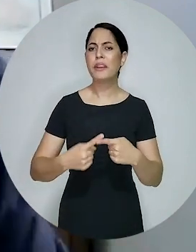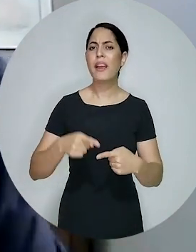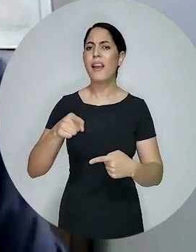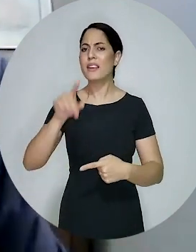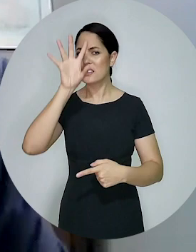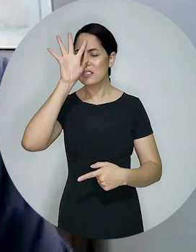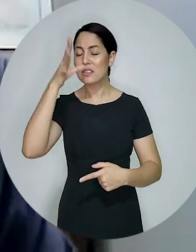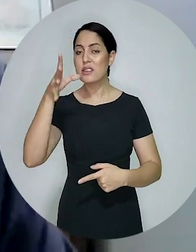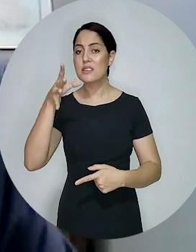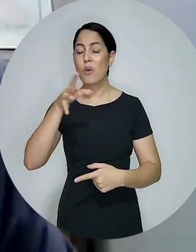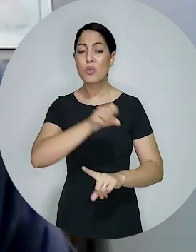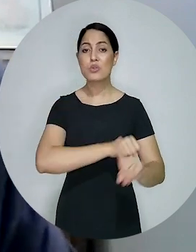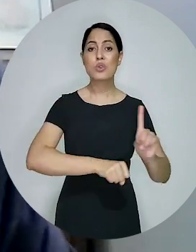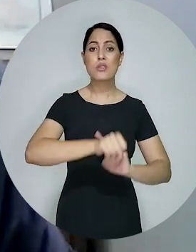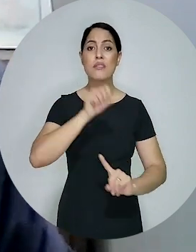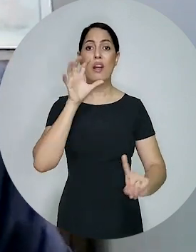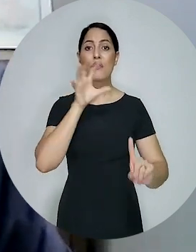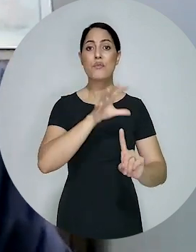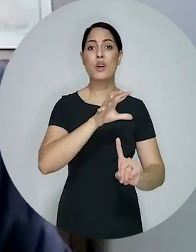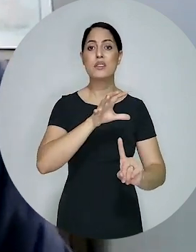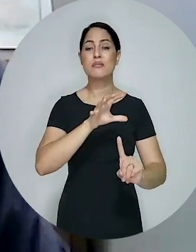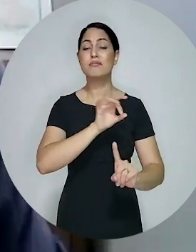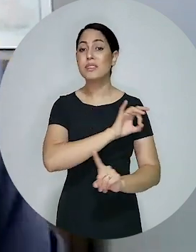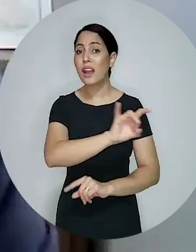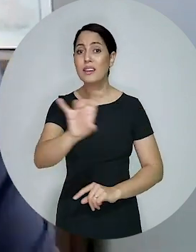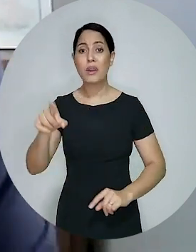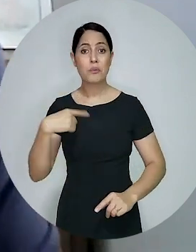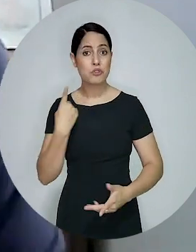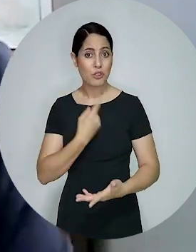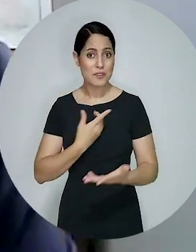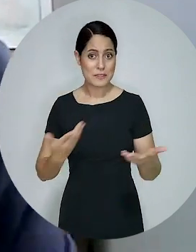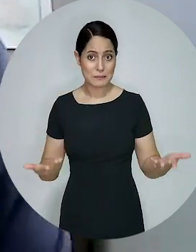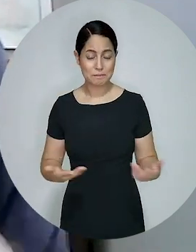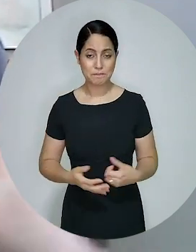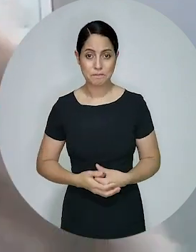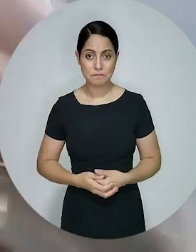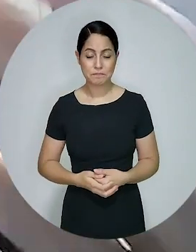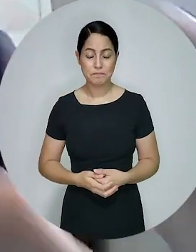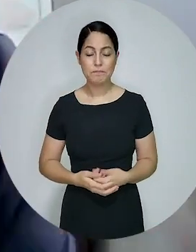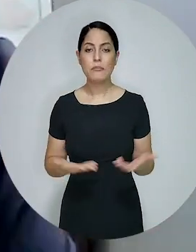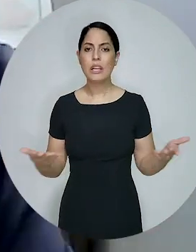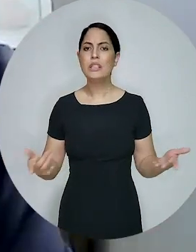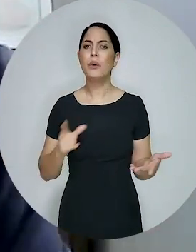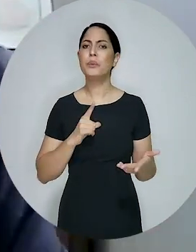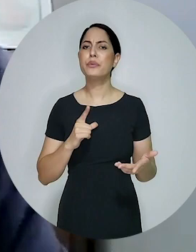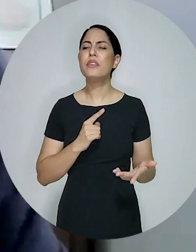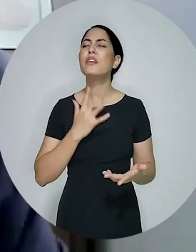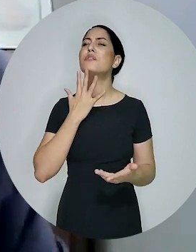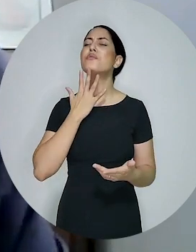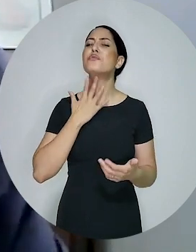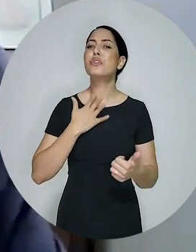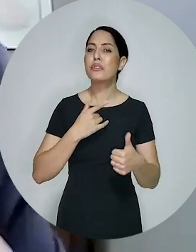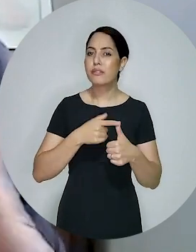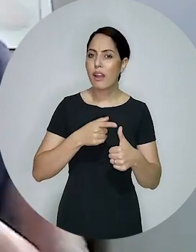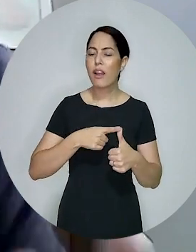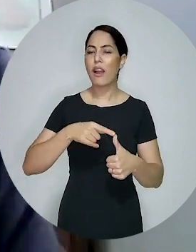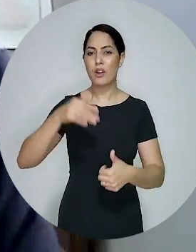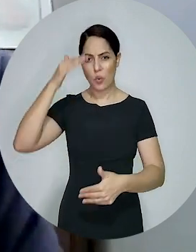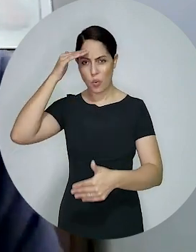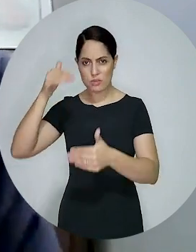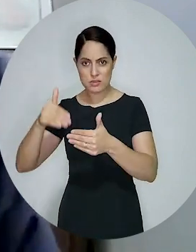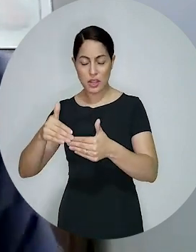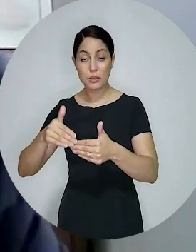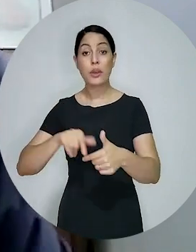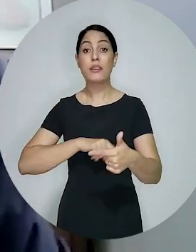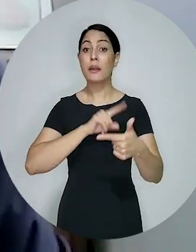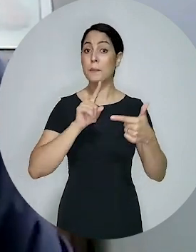toda a sociedade e na vida de cada um de nós. Então, ao lado da manifestação da vontade e